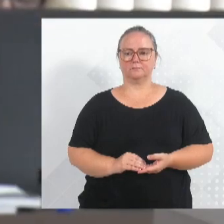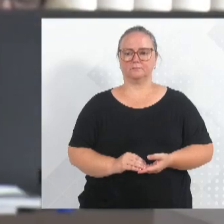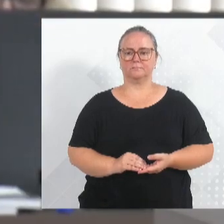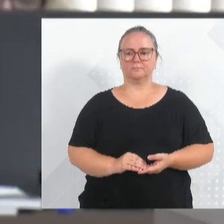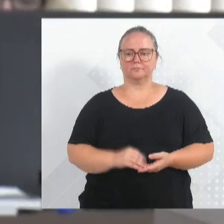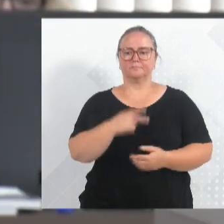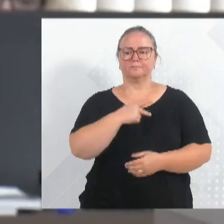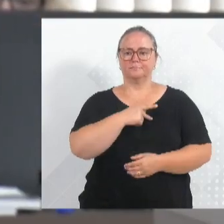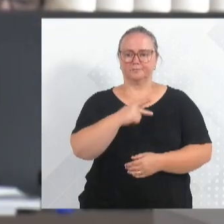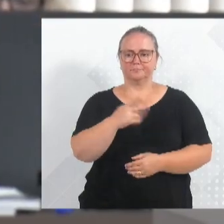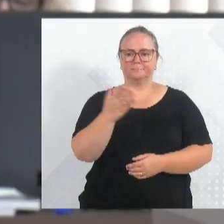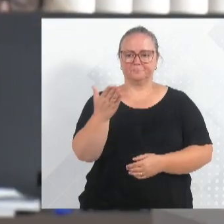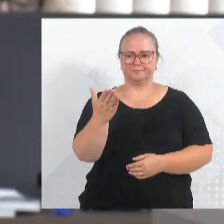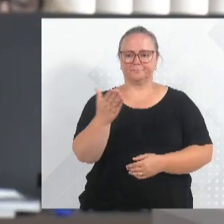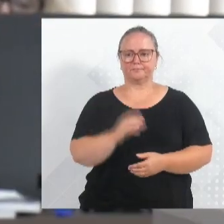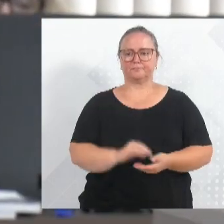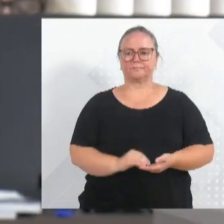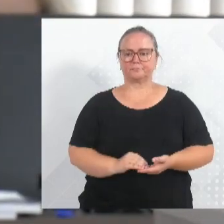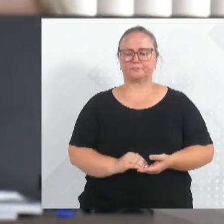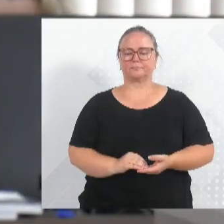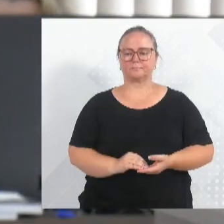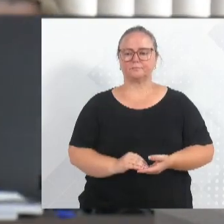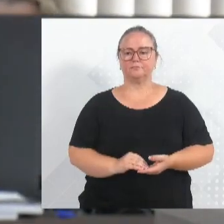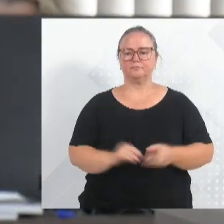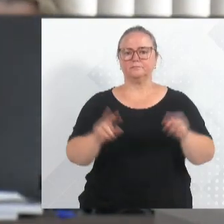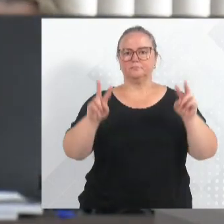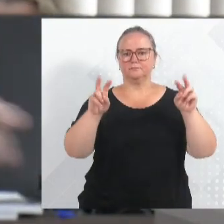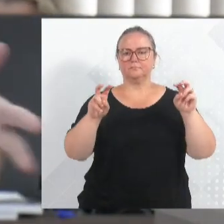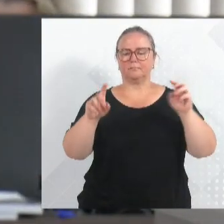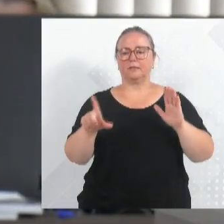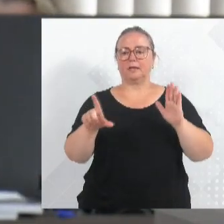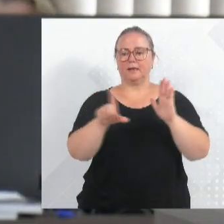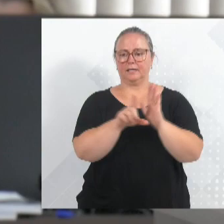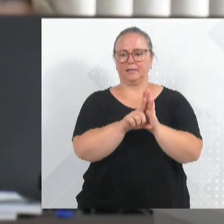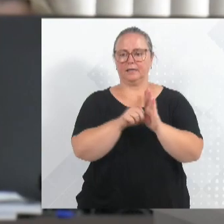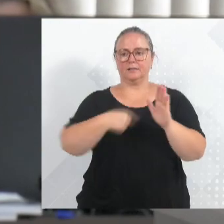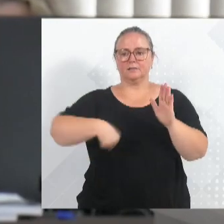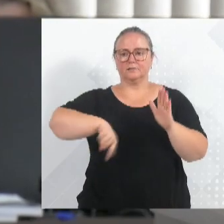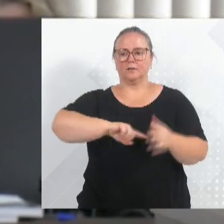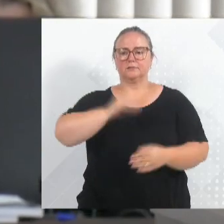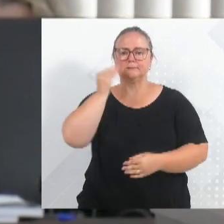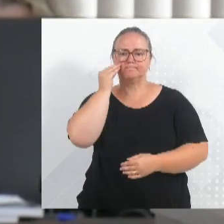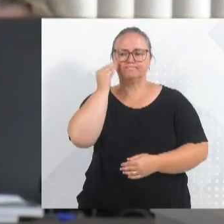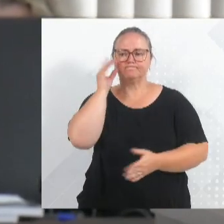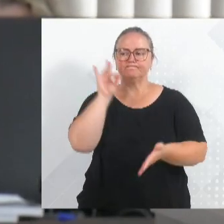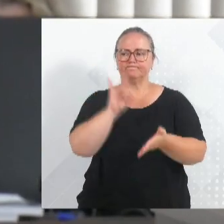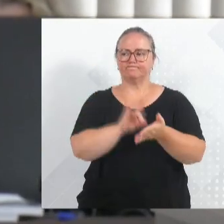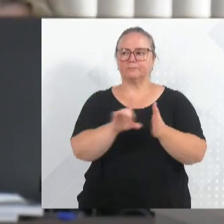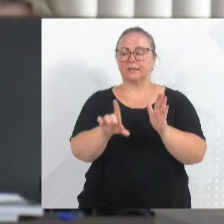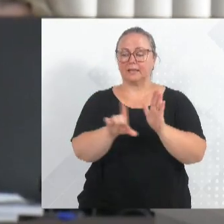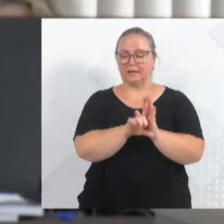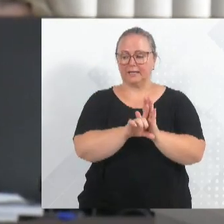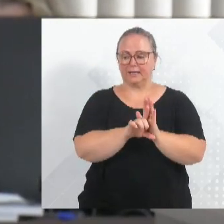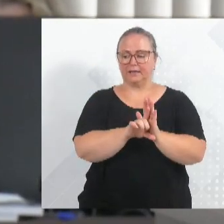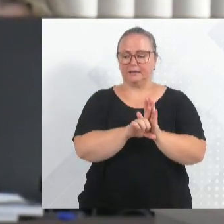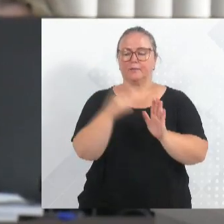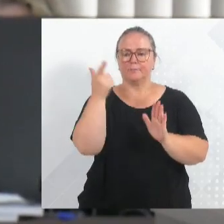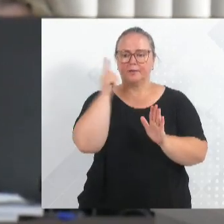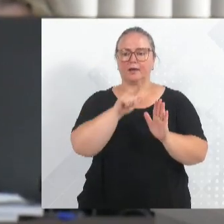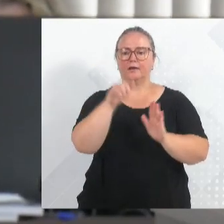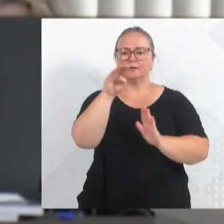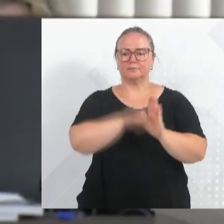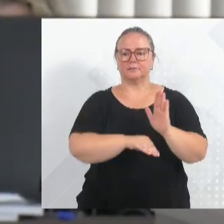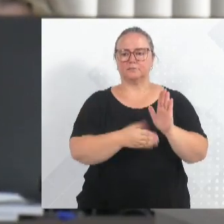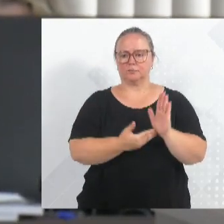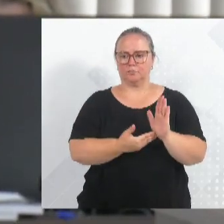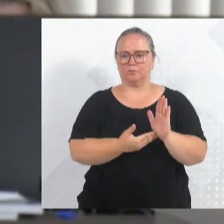Senhor presidente, como o senhor falou sobre leis, né, nós estamos tentando, essa casa está tentando botar uma lei que dê realmente um desconto. Veja